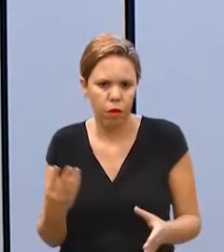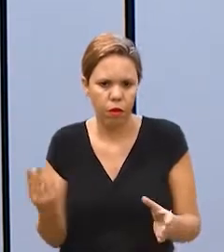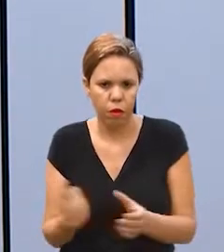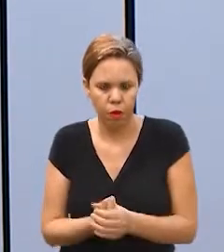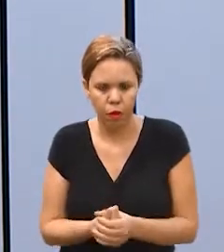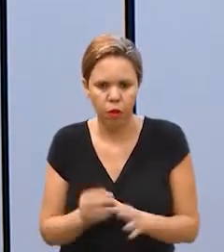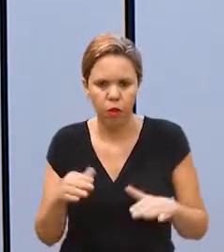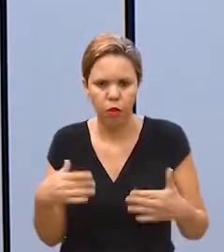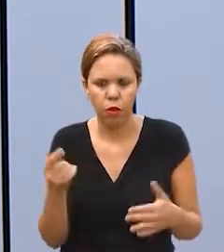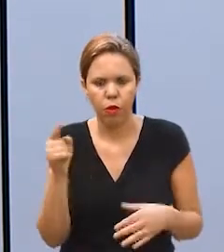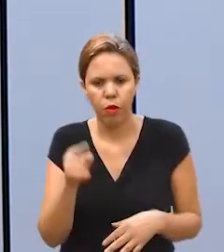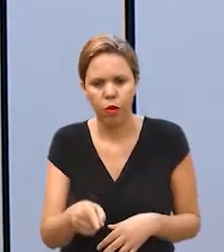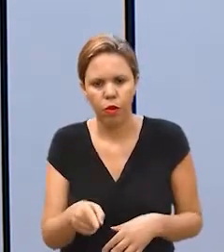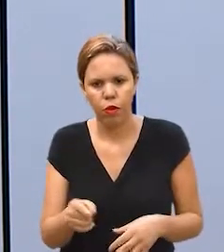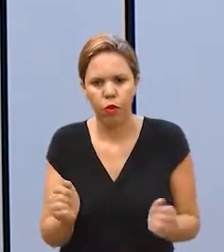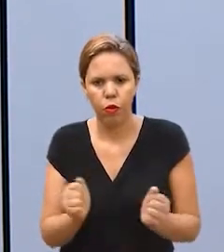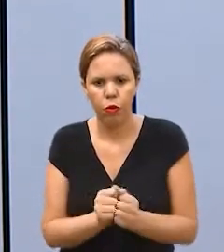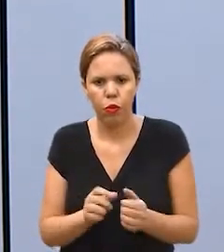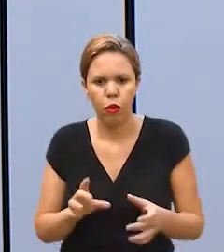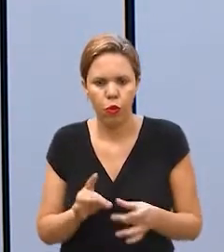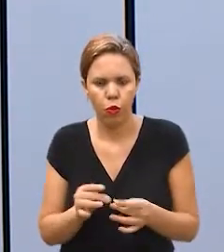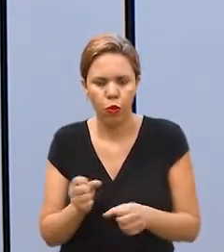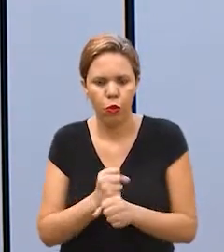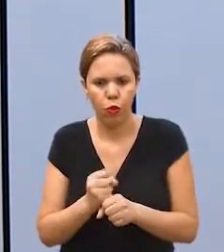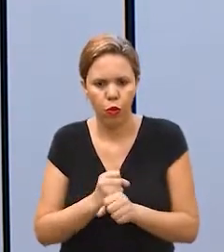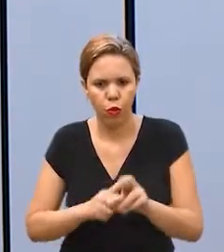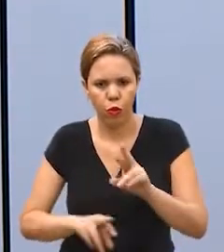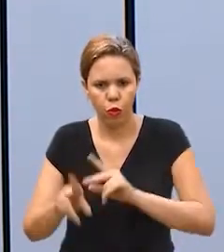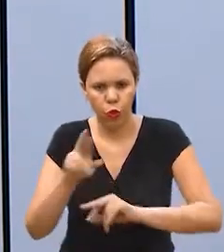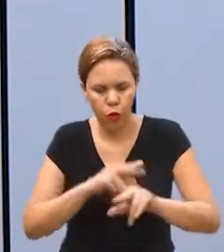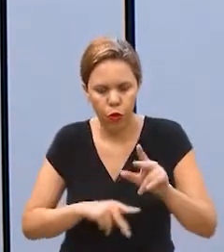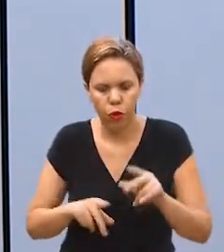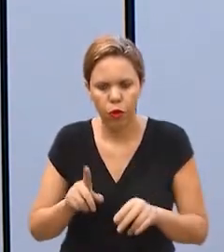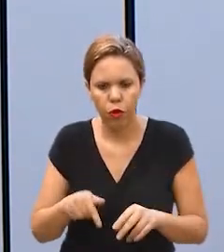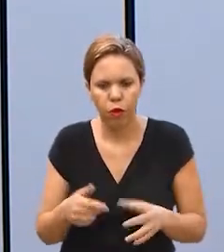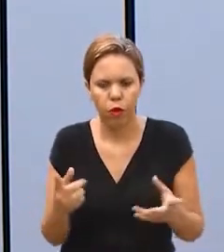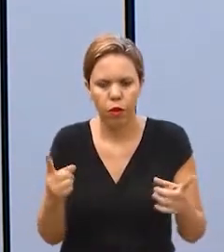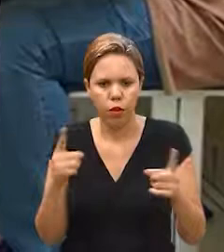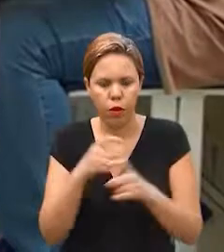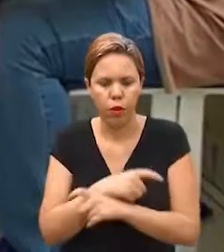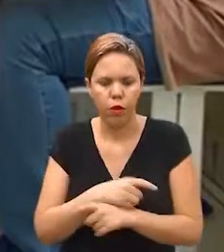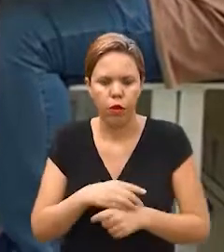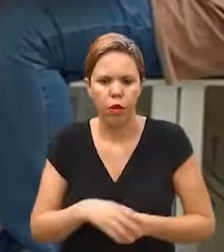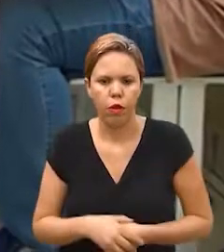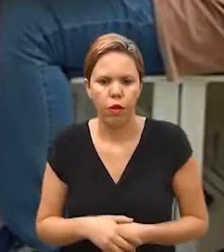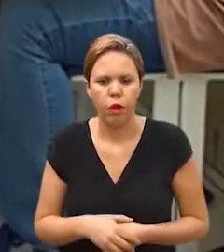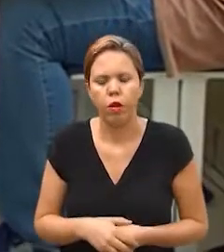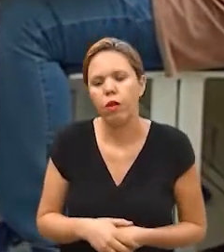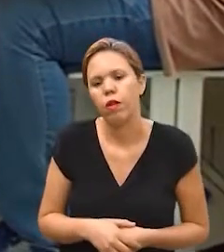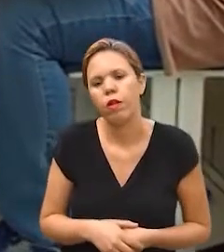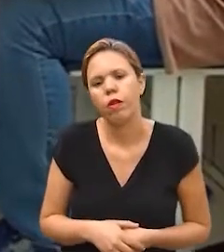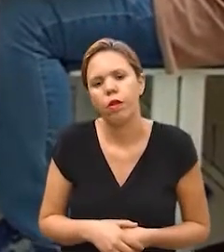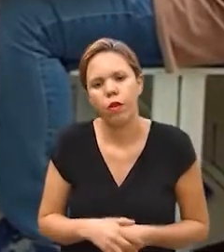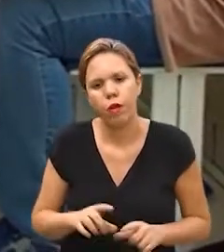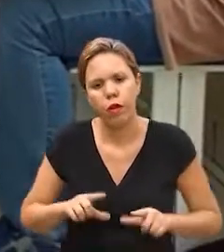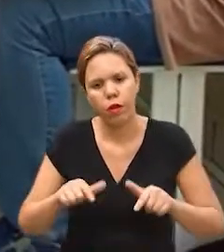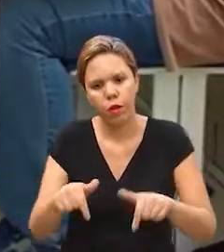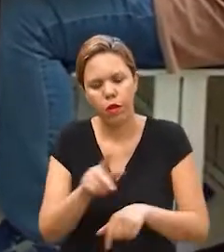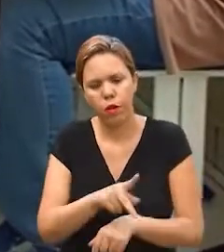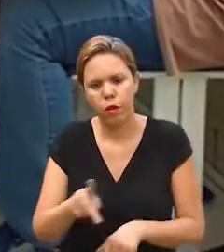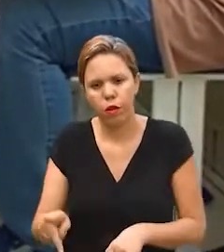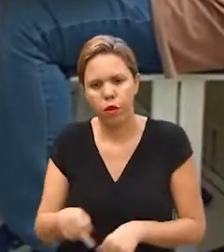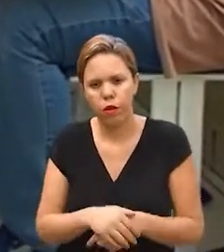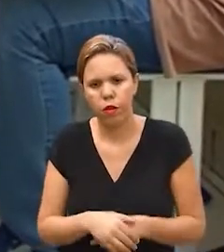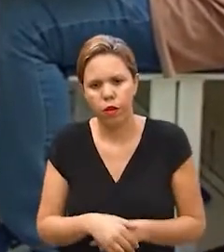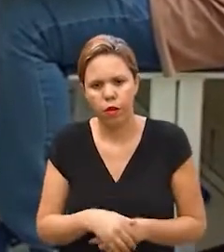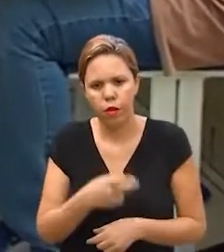Quando você junta anos diferentes, isso complica a atuação do professor, porque a gente está falando de